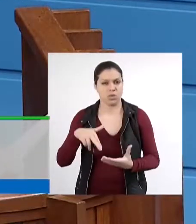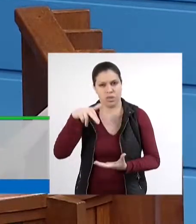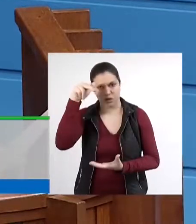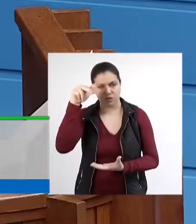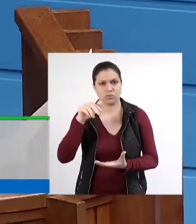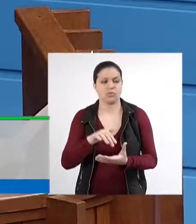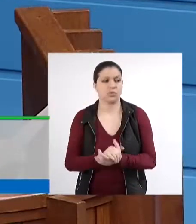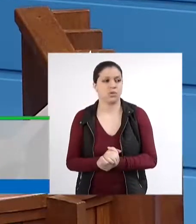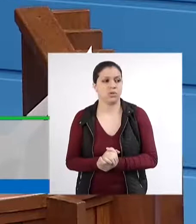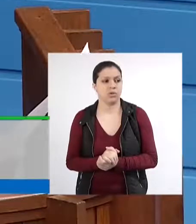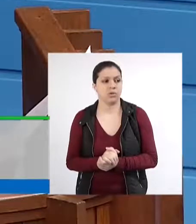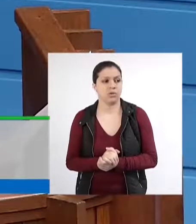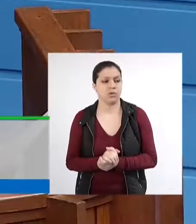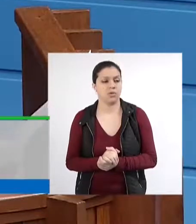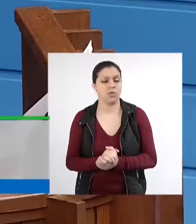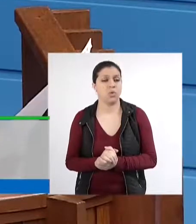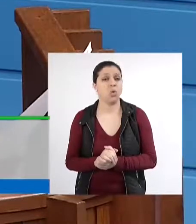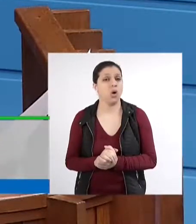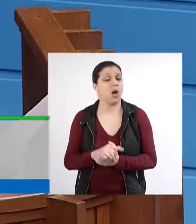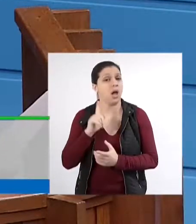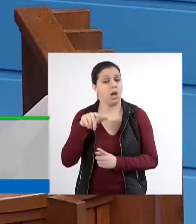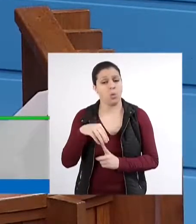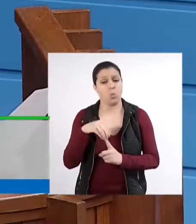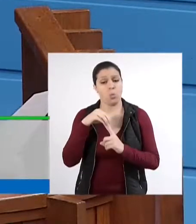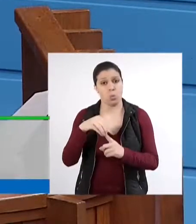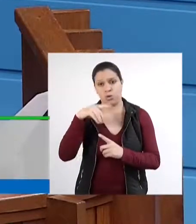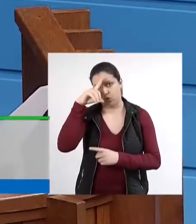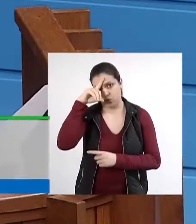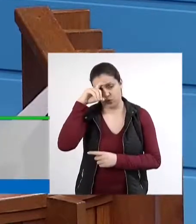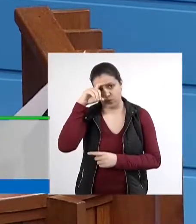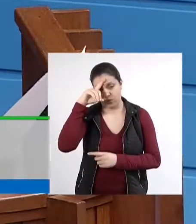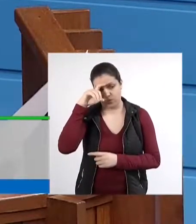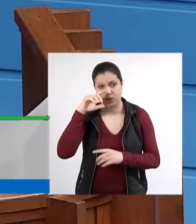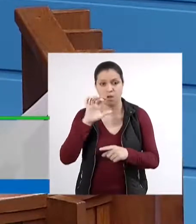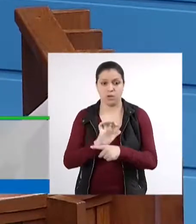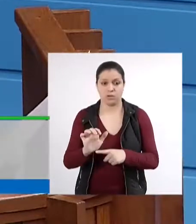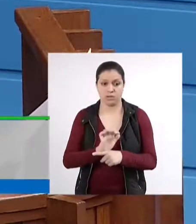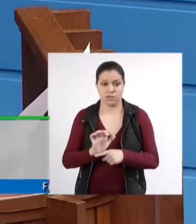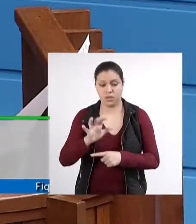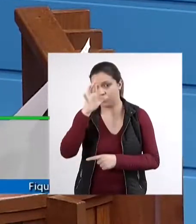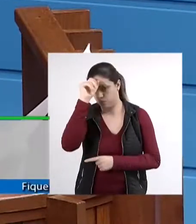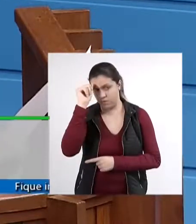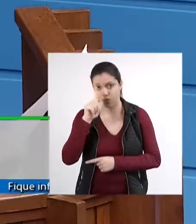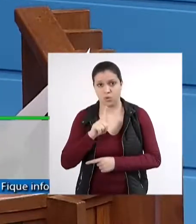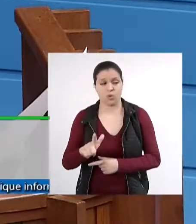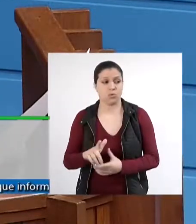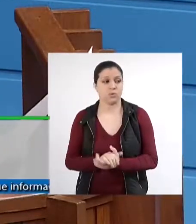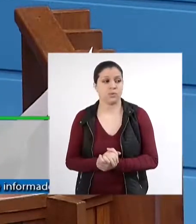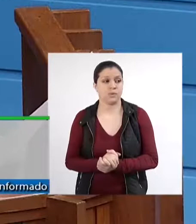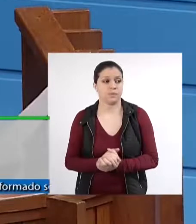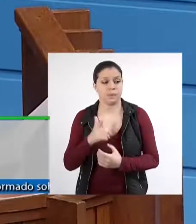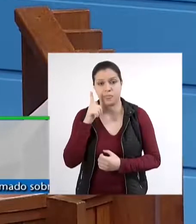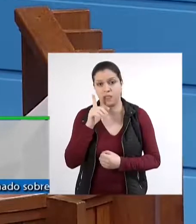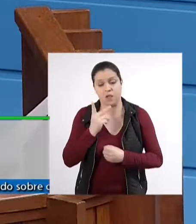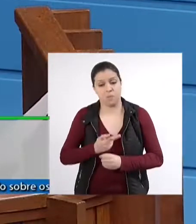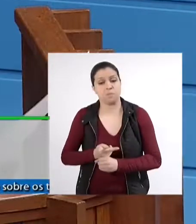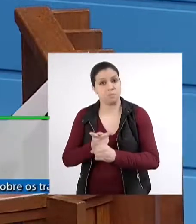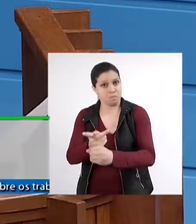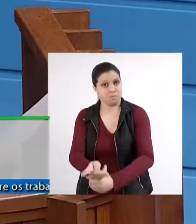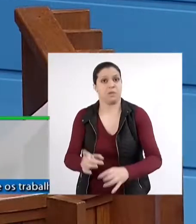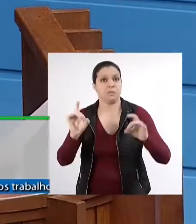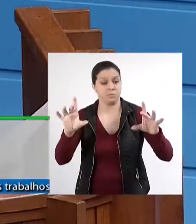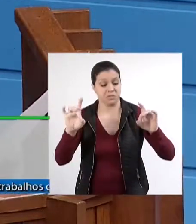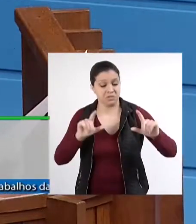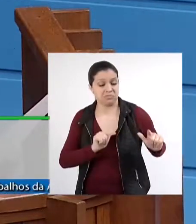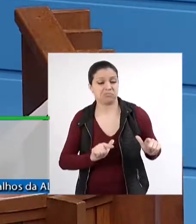de Nível, tornando-se o único hospital beneficente do estado de Mato Grosso do Sul a receber esse título